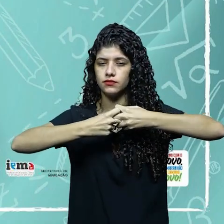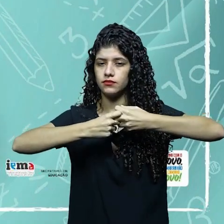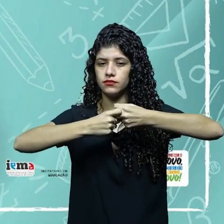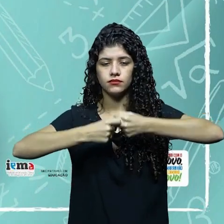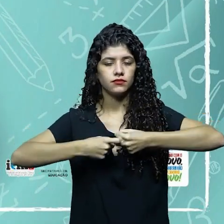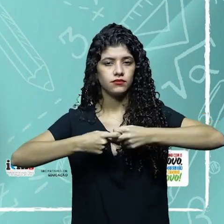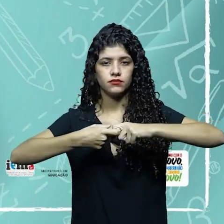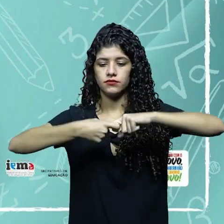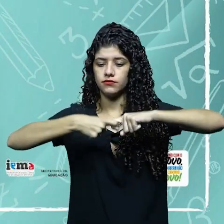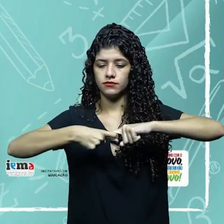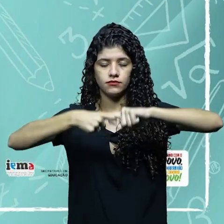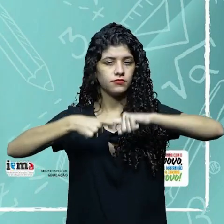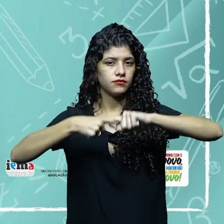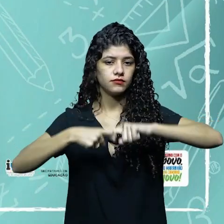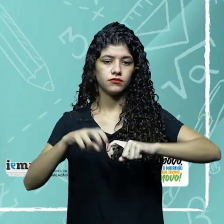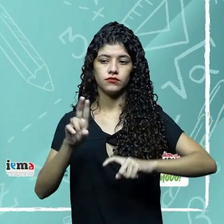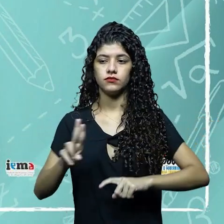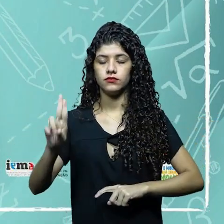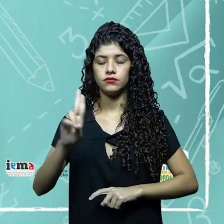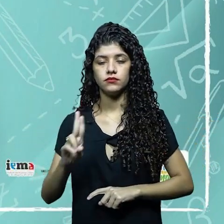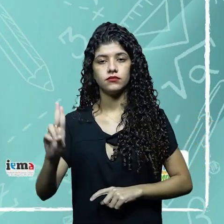quebro utilizando um outro